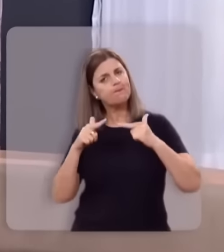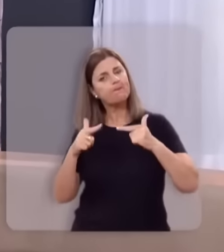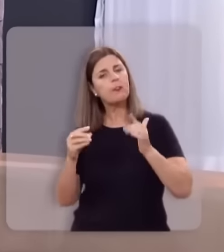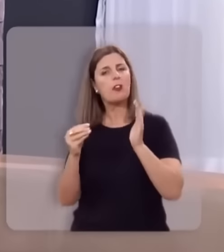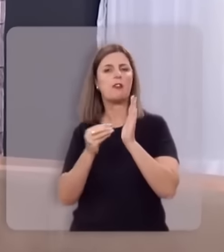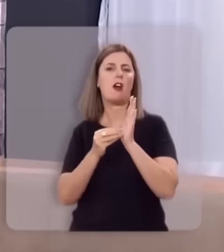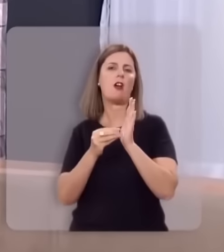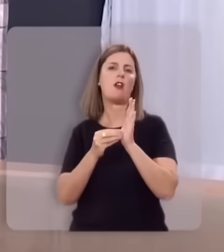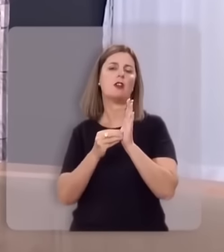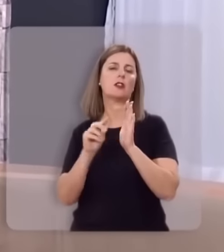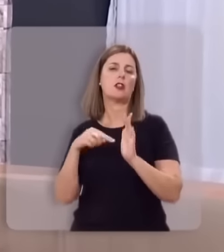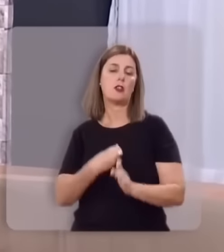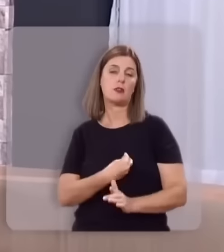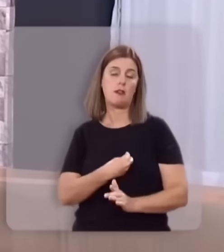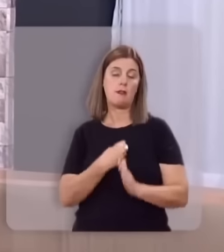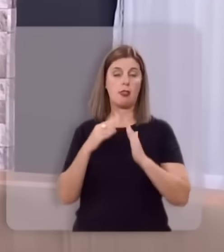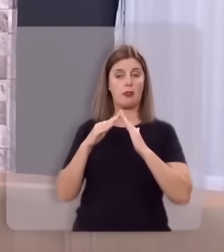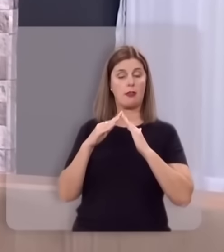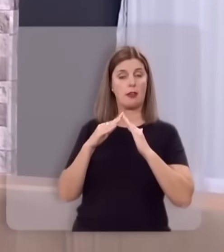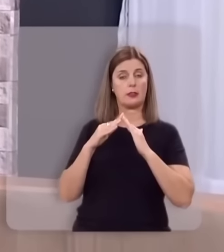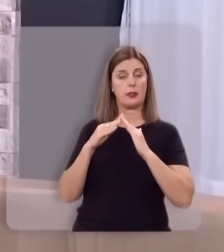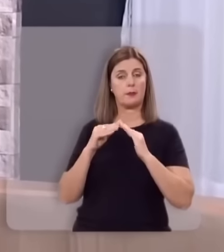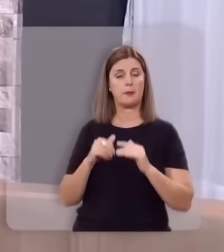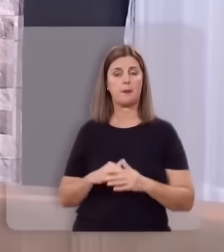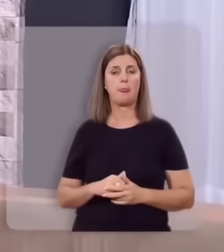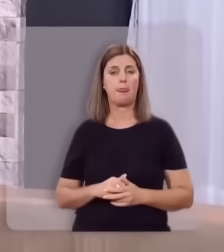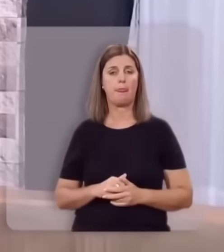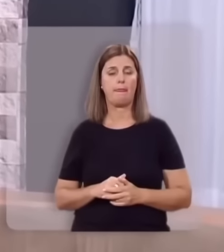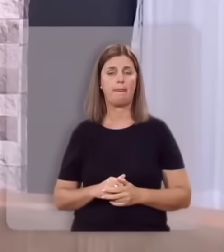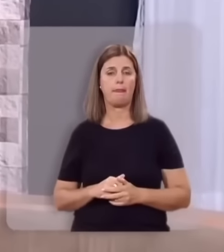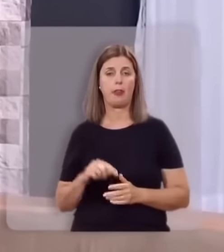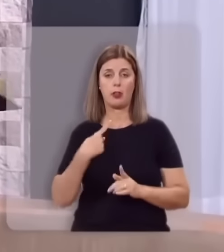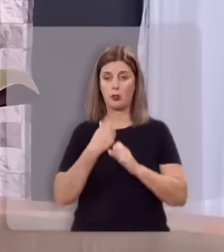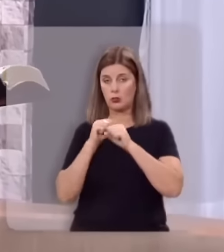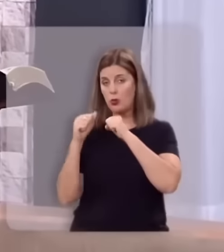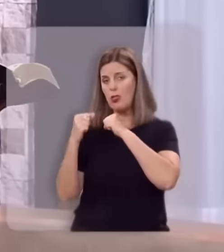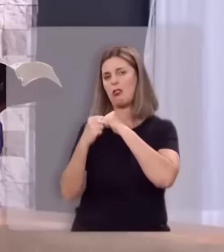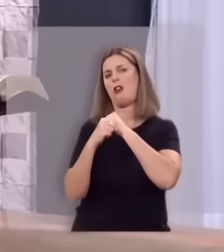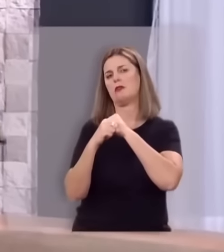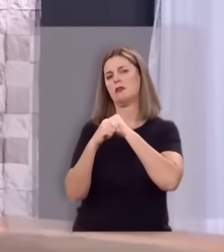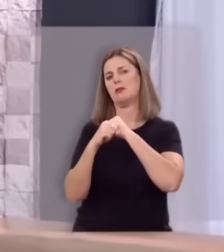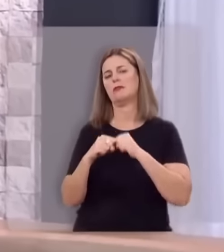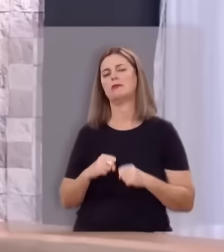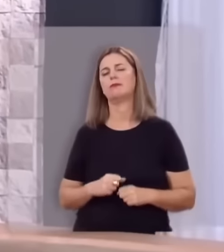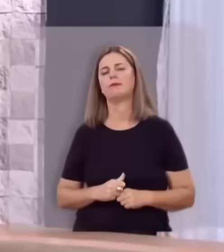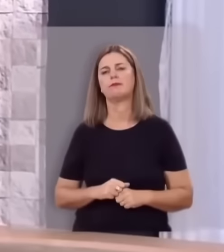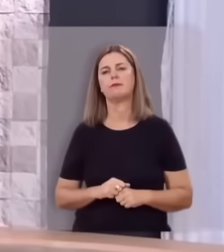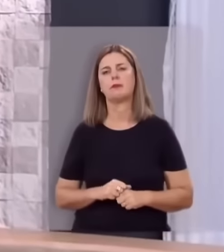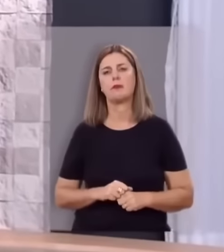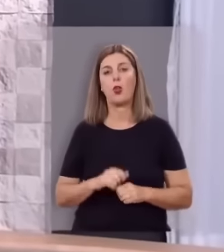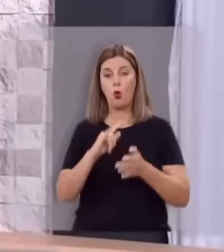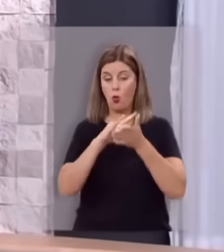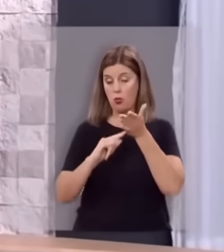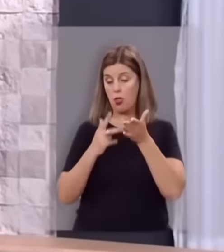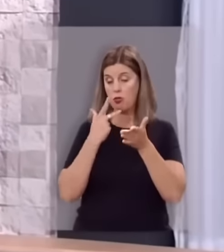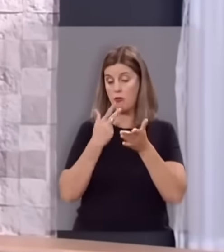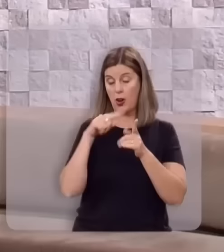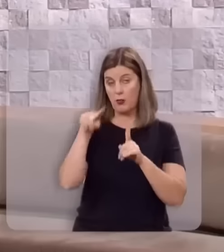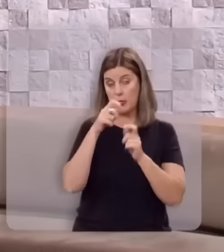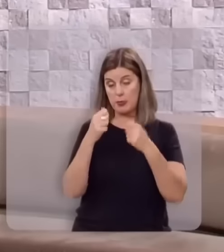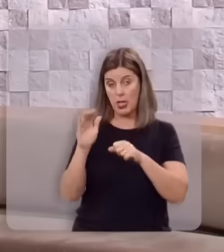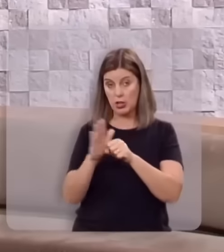faltando não tá faltando não na nossa vida na nossa casa na nossa sociedade o